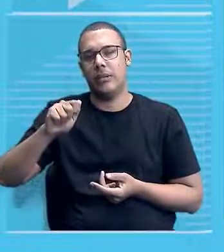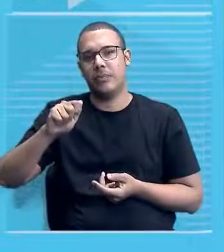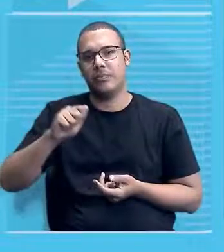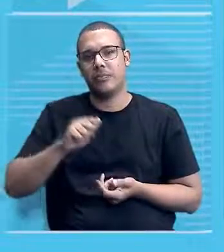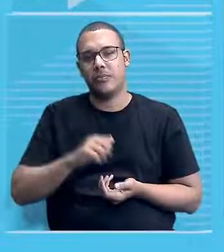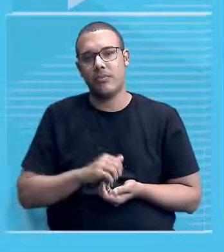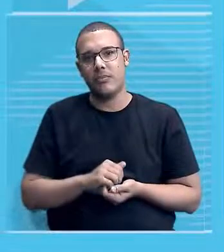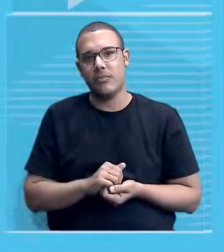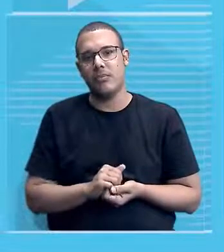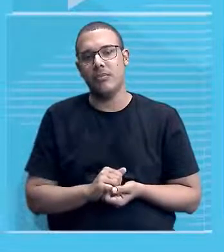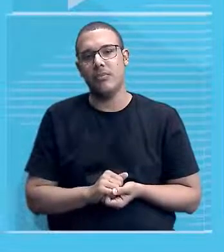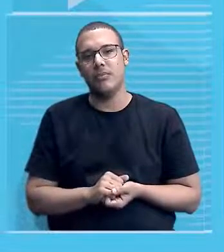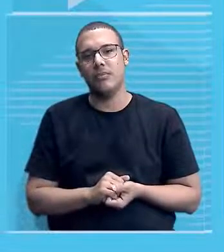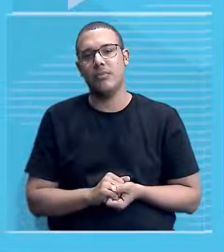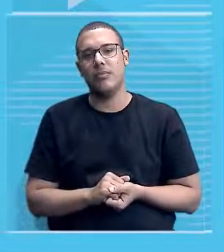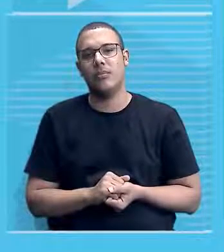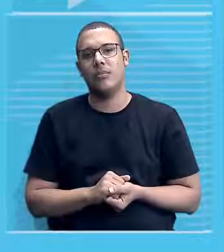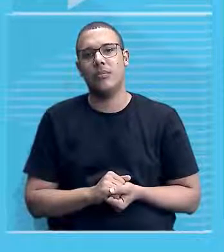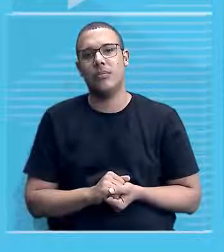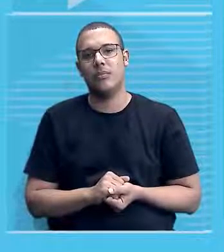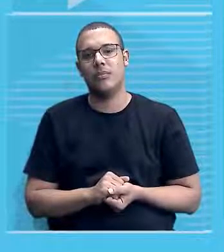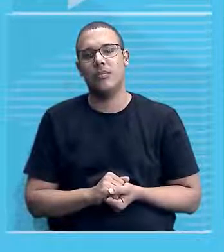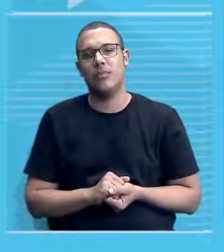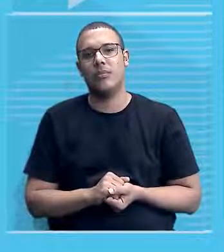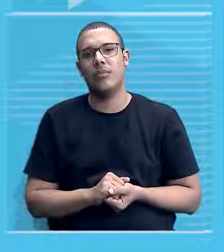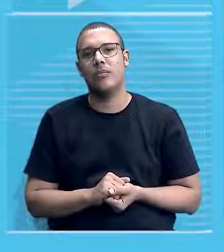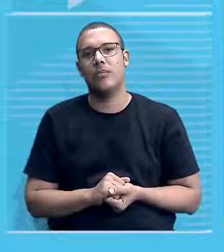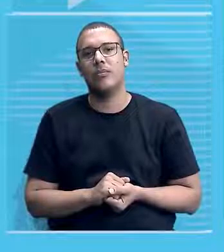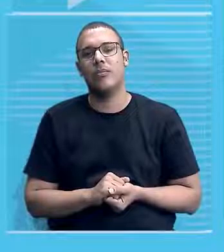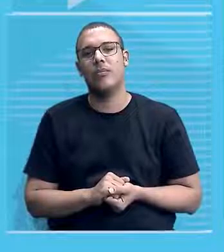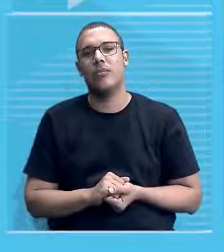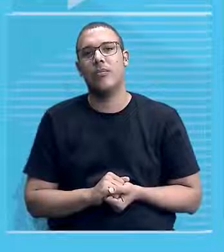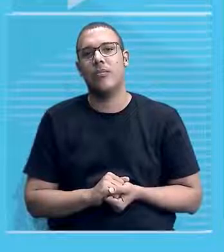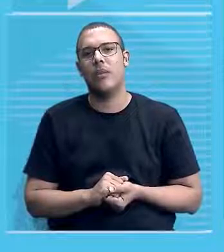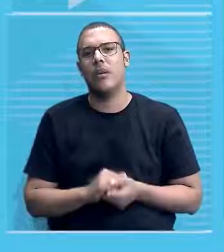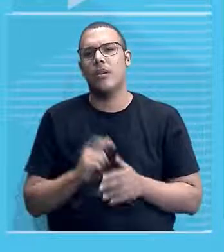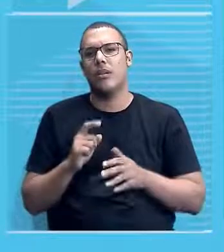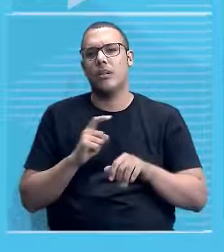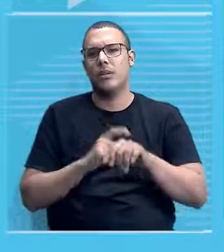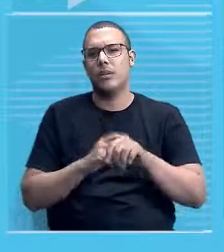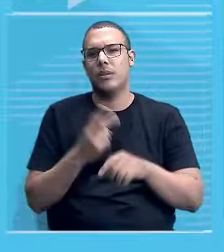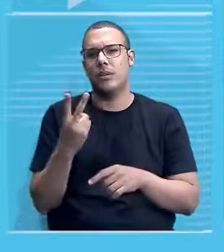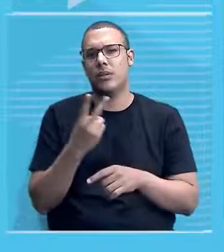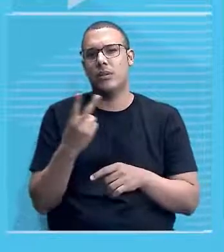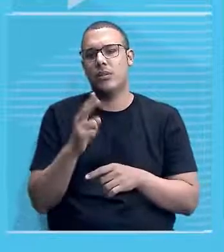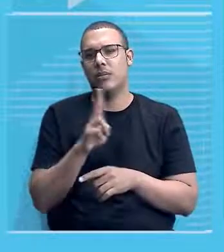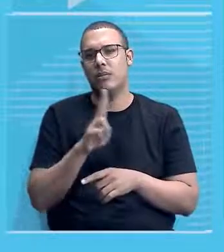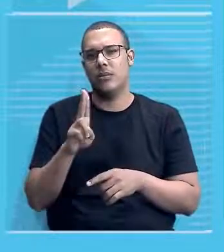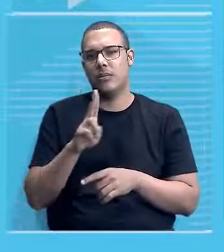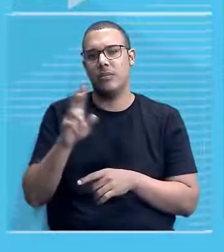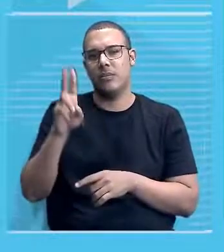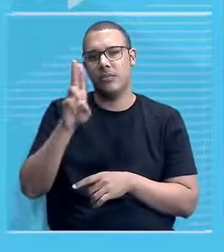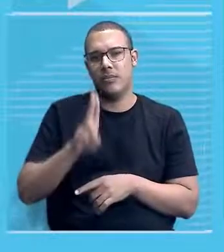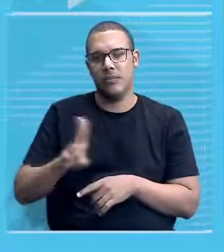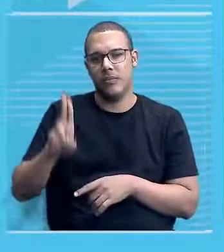Engraçado que durante muito tempo esse esses dois nomes foram usados